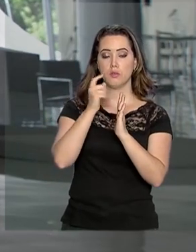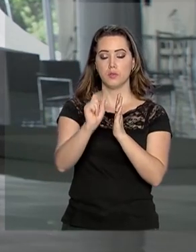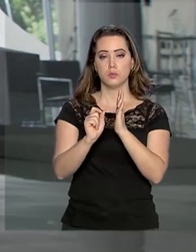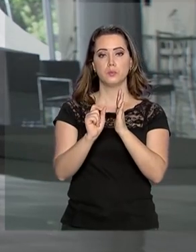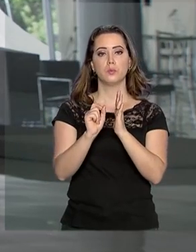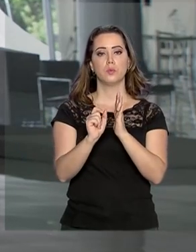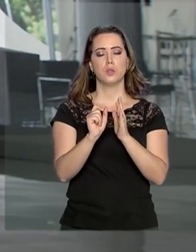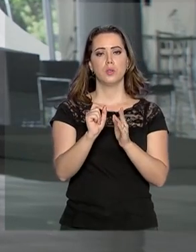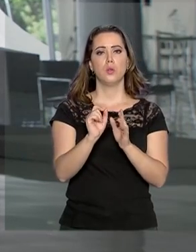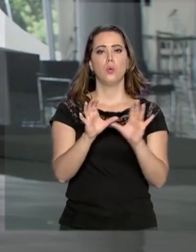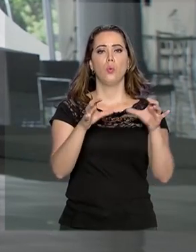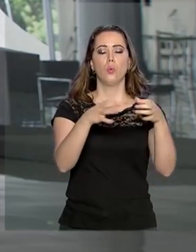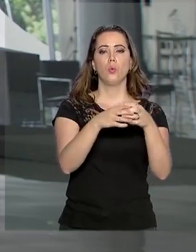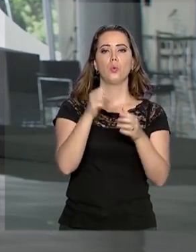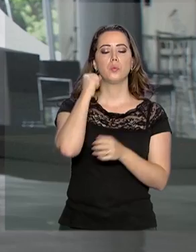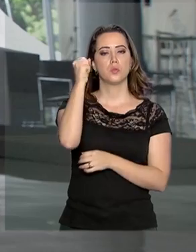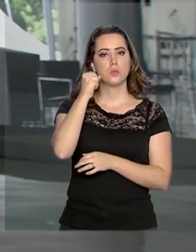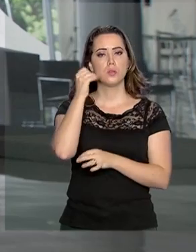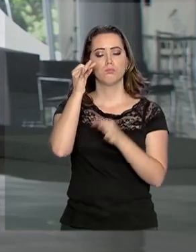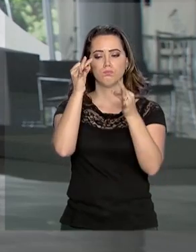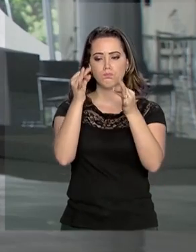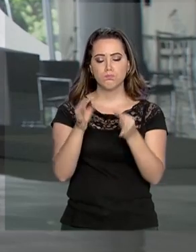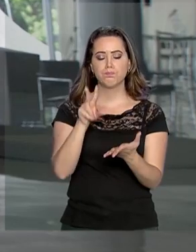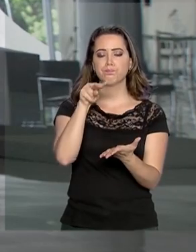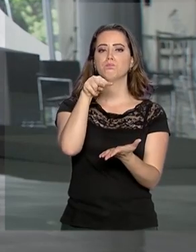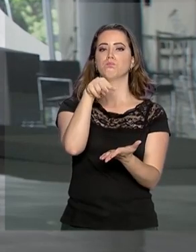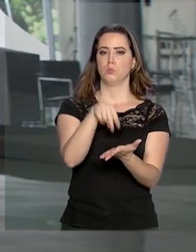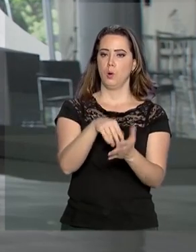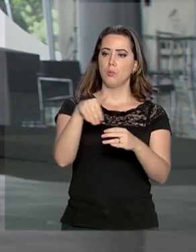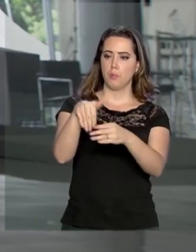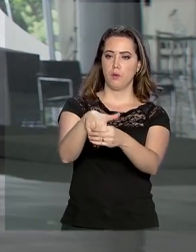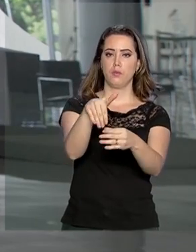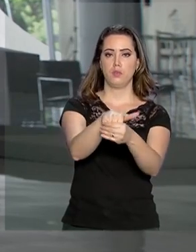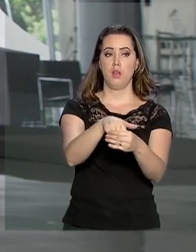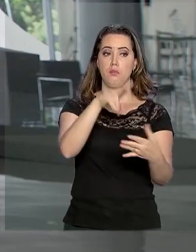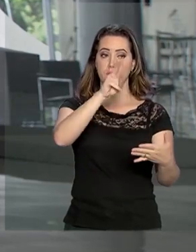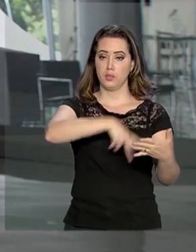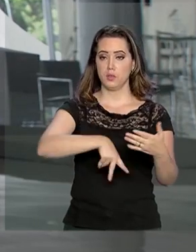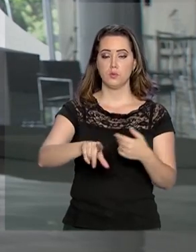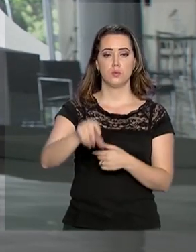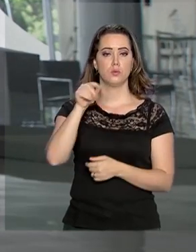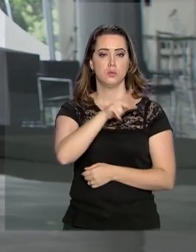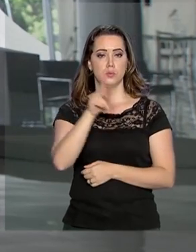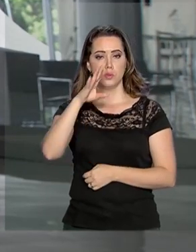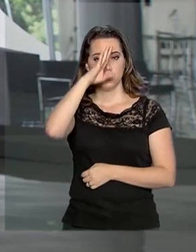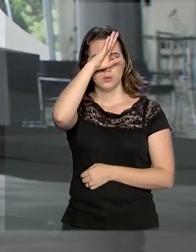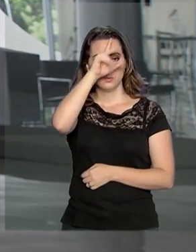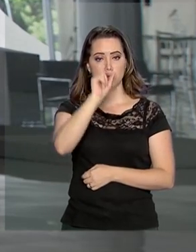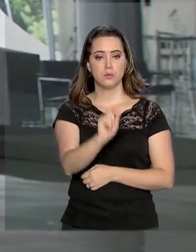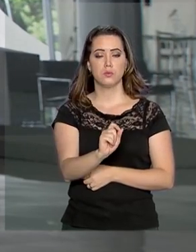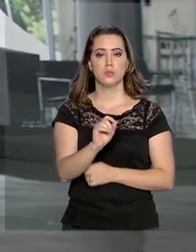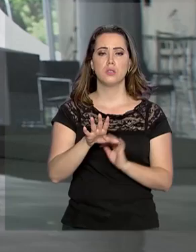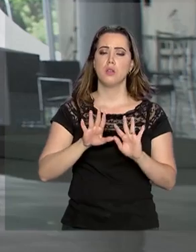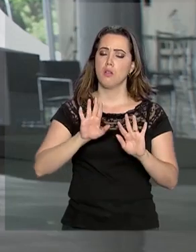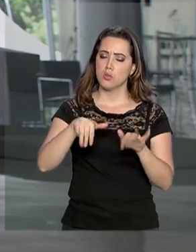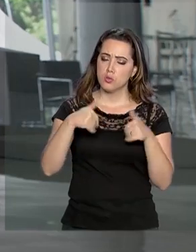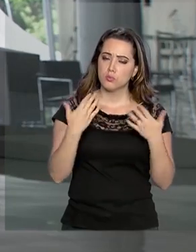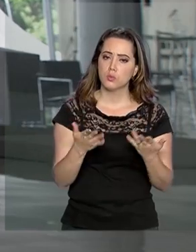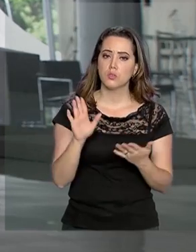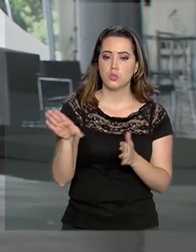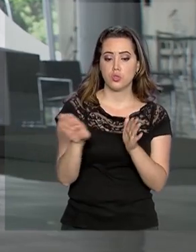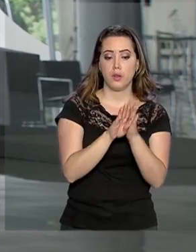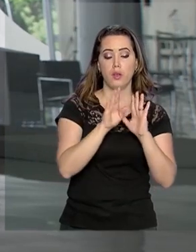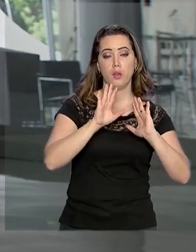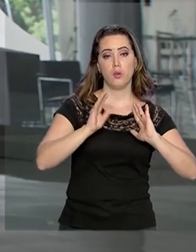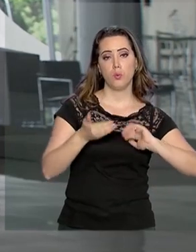informou que os senadores estão prontos para votar o texto definitivo escolhido pelo presidente Jair bolsonaro Assim que ele chegar